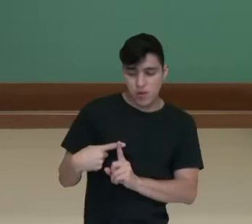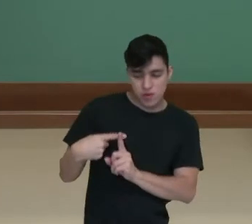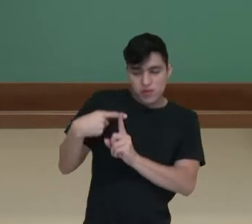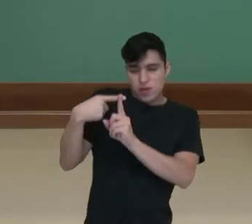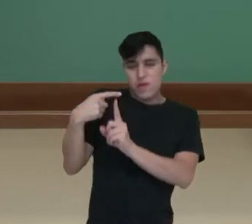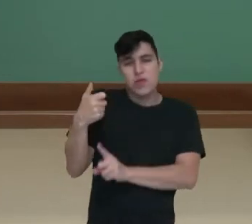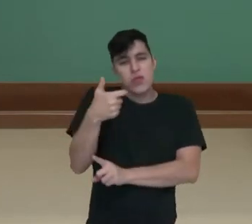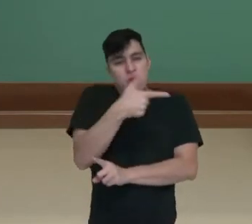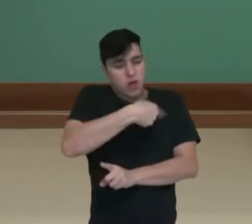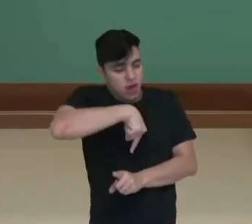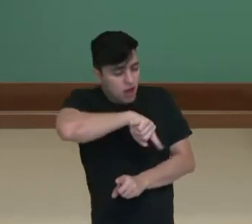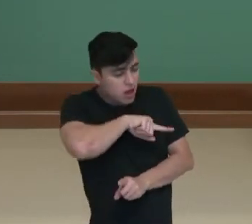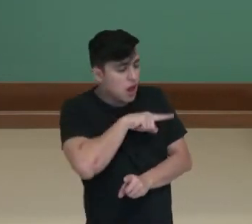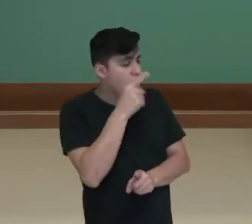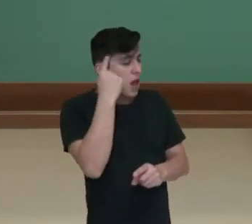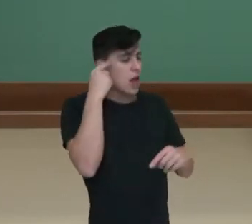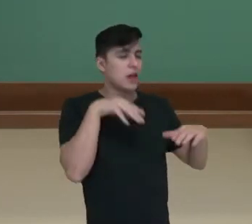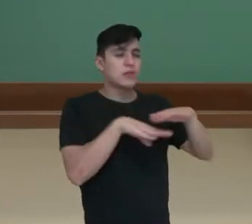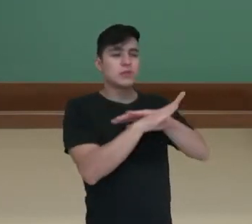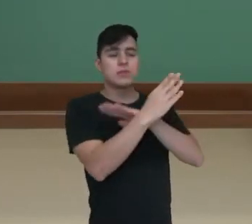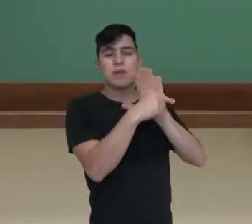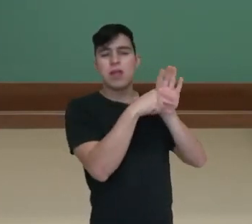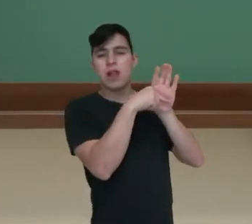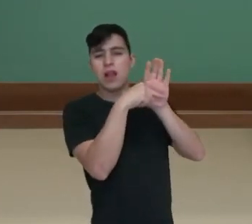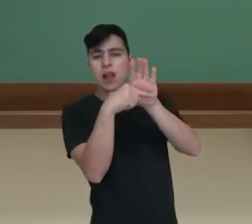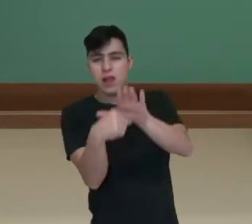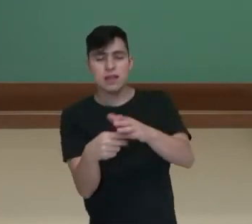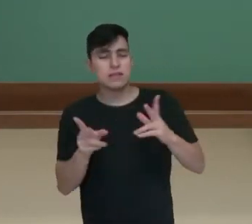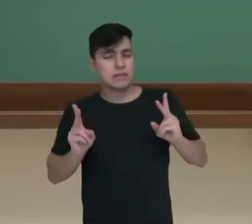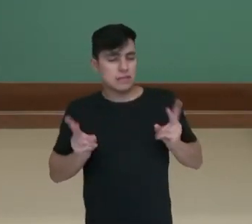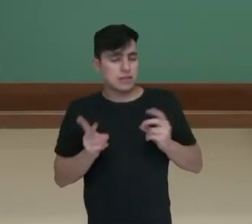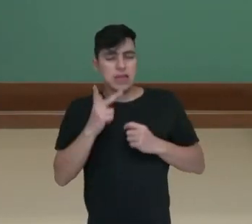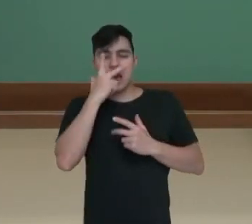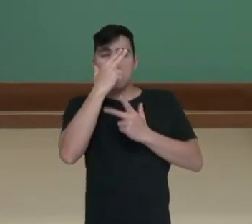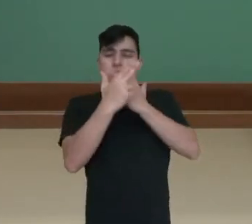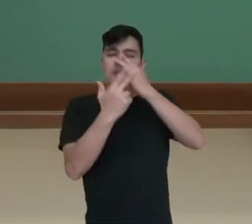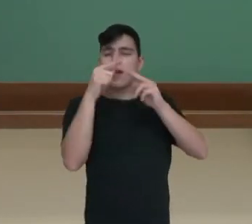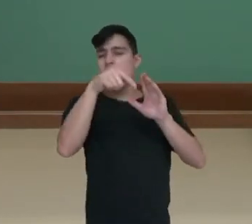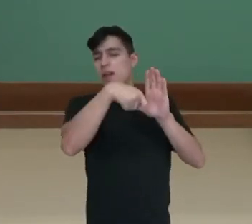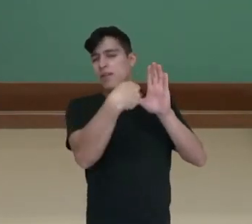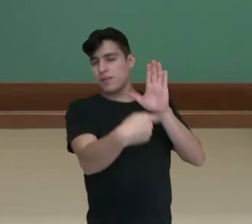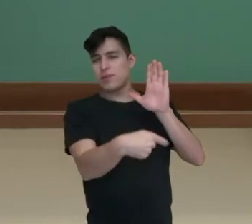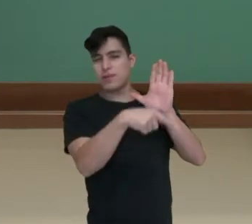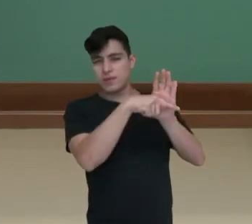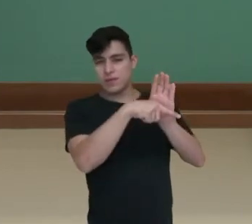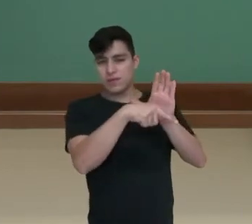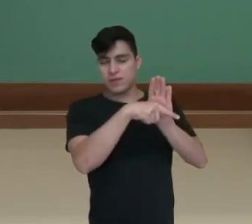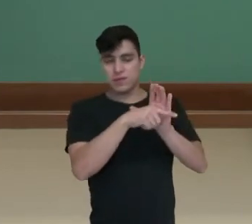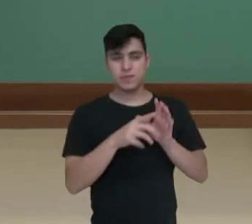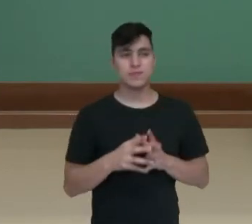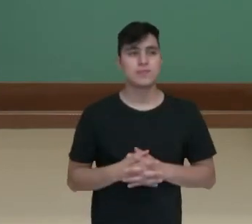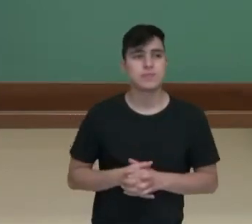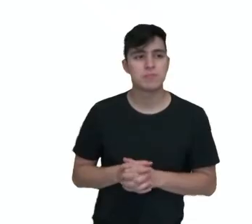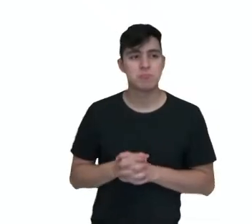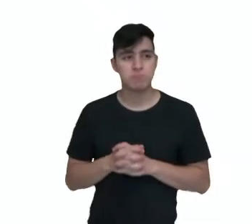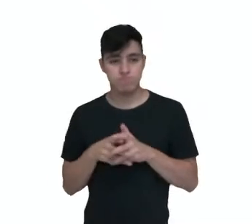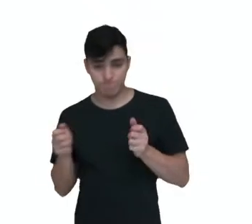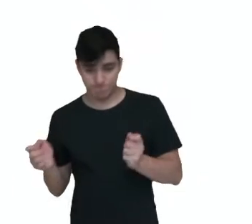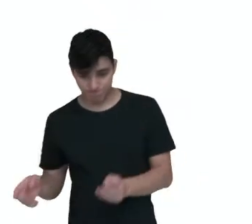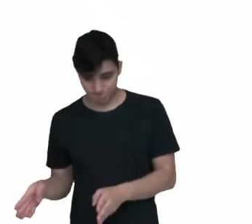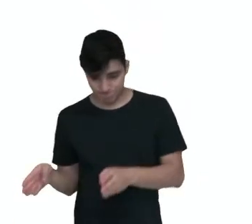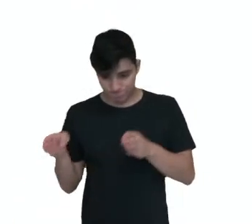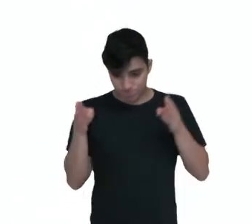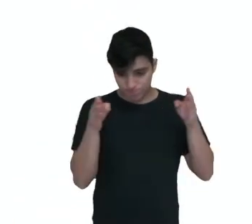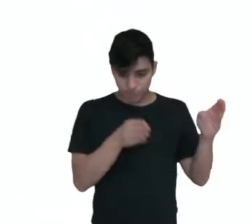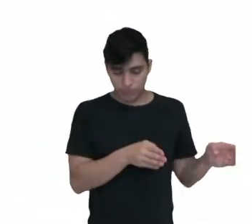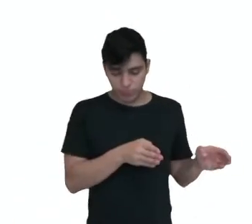aquelas que a gente está sempre acostumado, né, a ouvir ou criar esses conceitos sobre o continente africano, né? E quando a